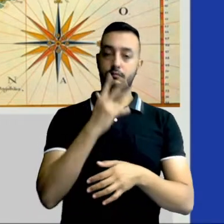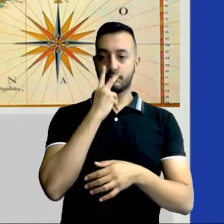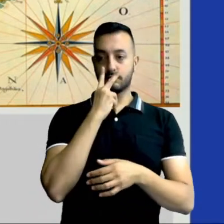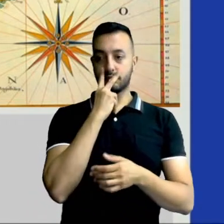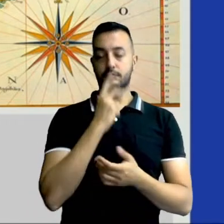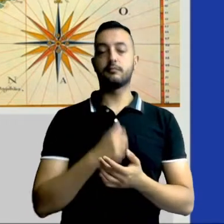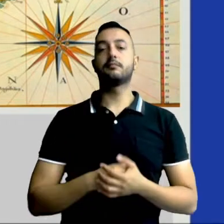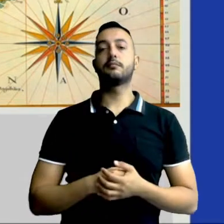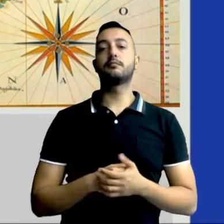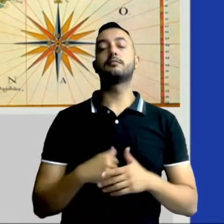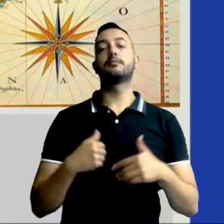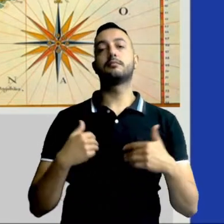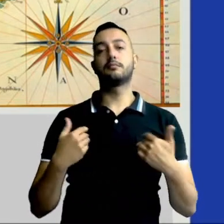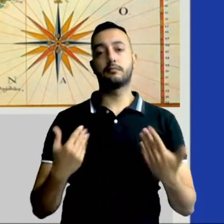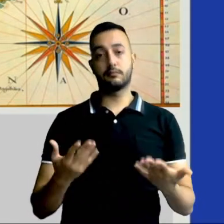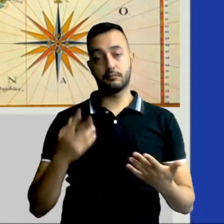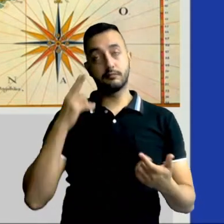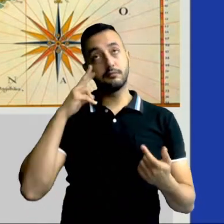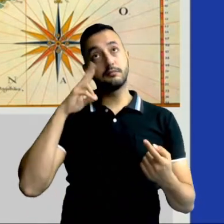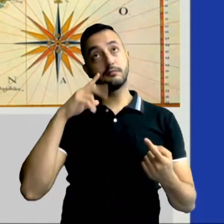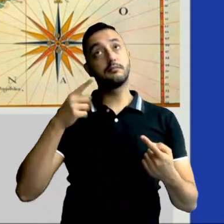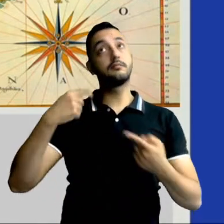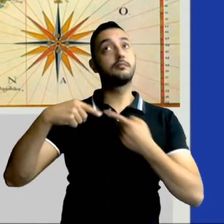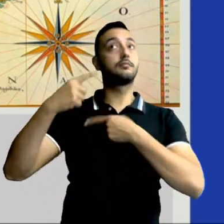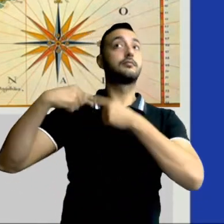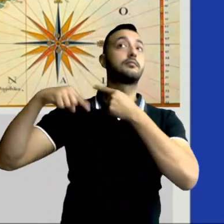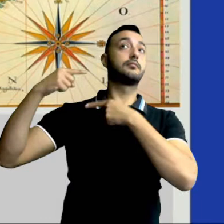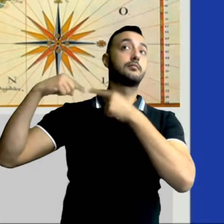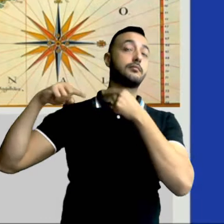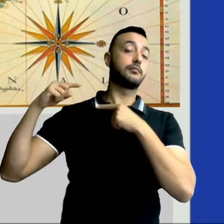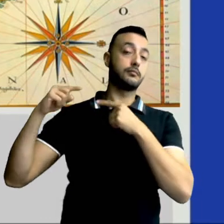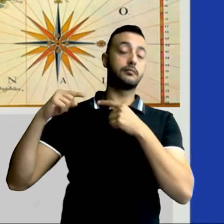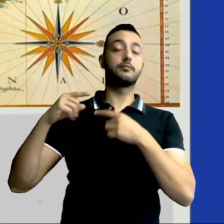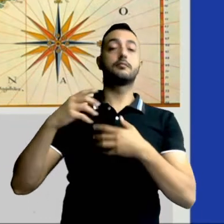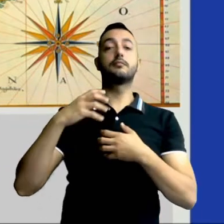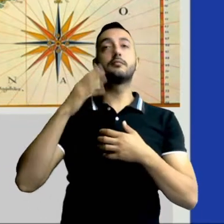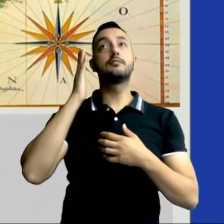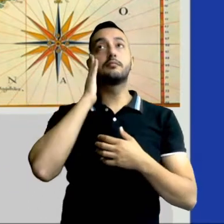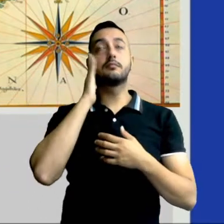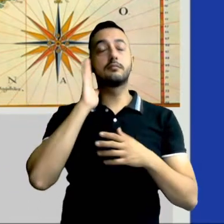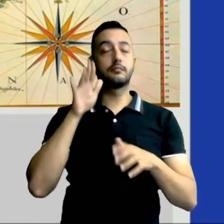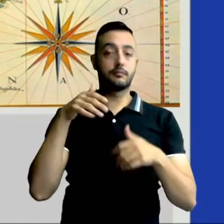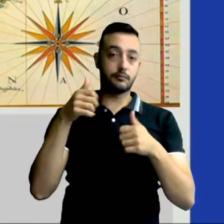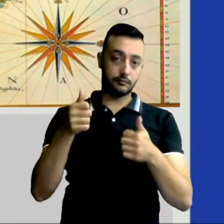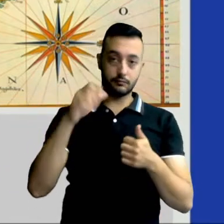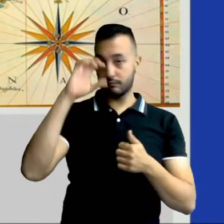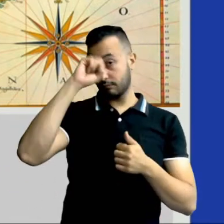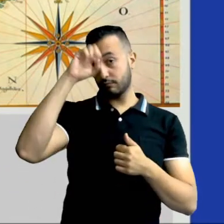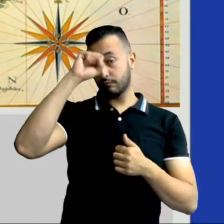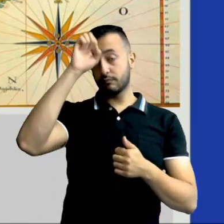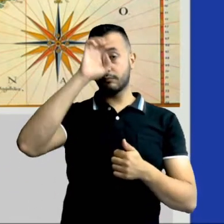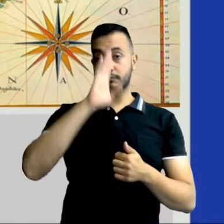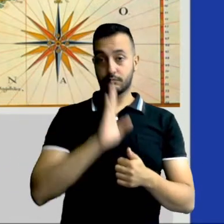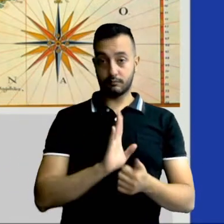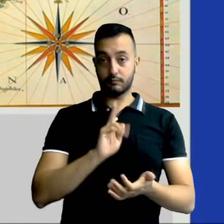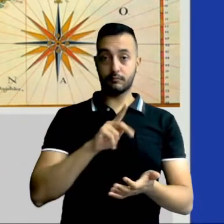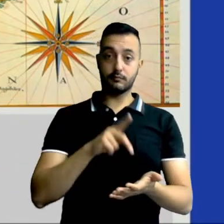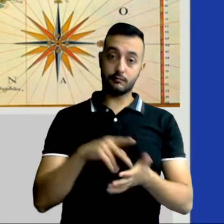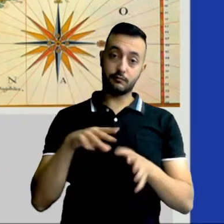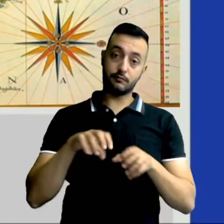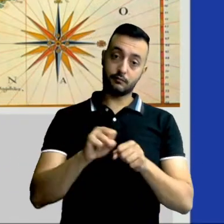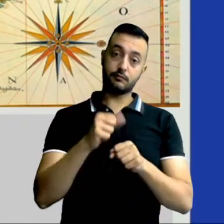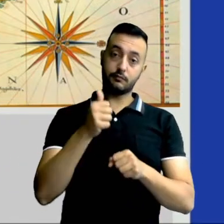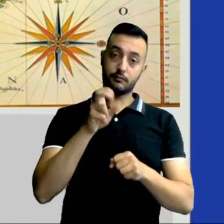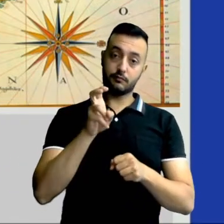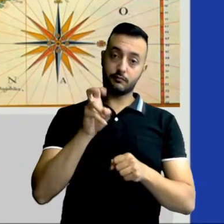da Vitória de Santo Antão então fazendo uma retrospectiva da para a gente se situar bem aprendemos que o Brasil oficialmente foi